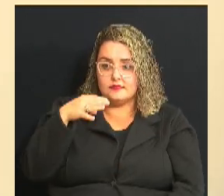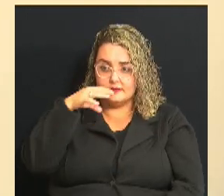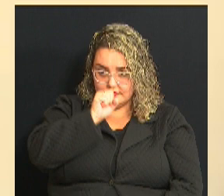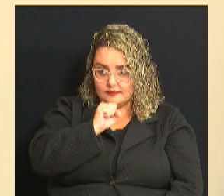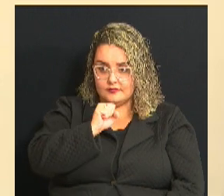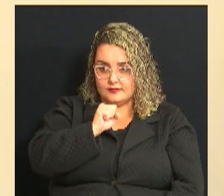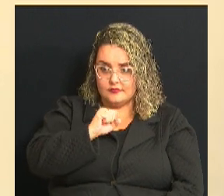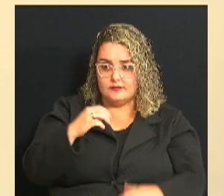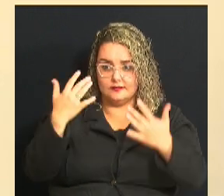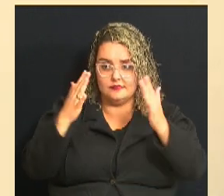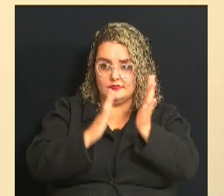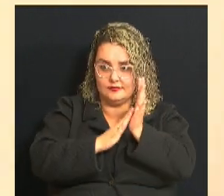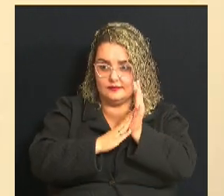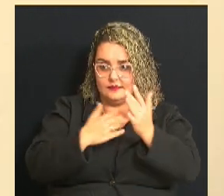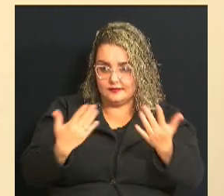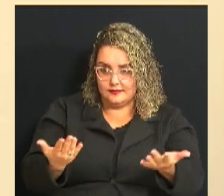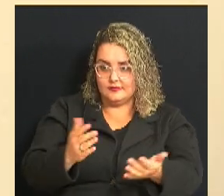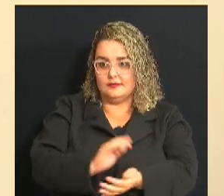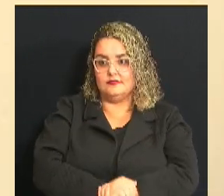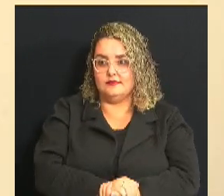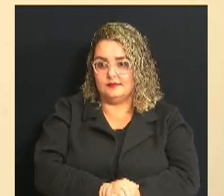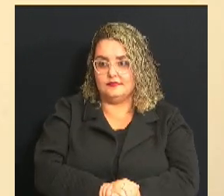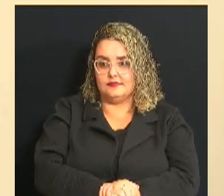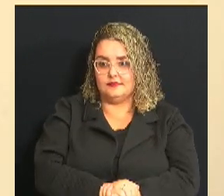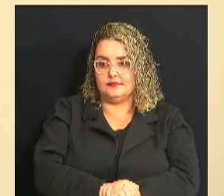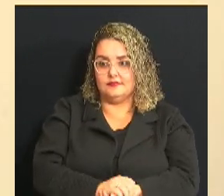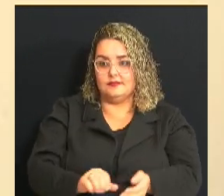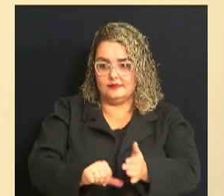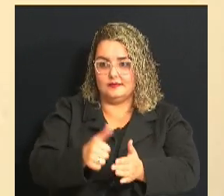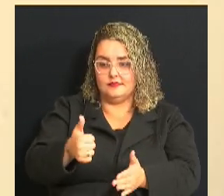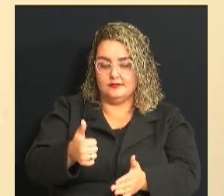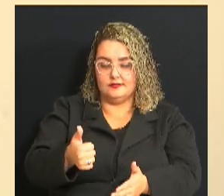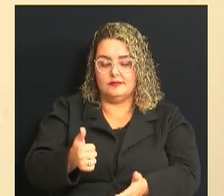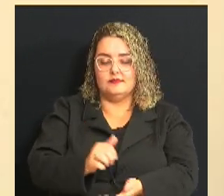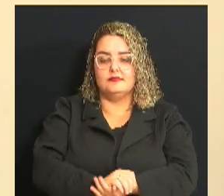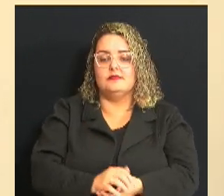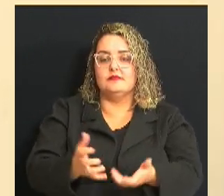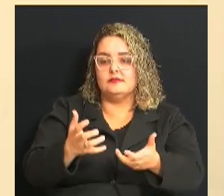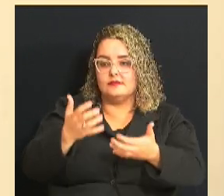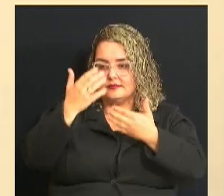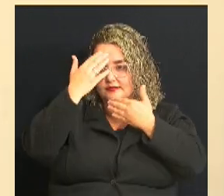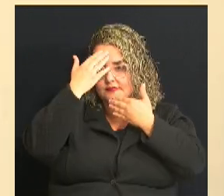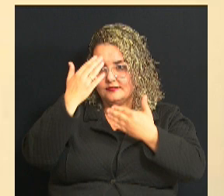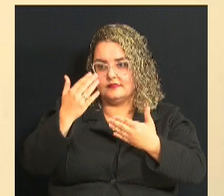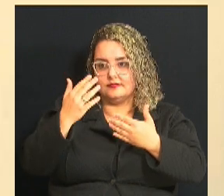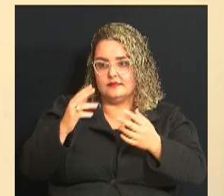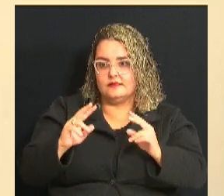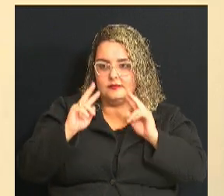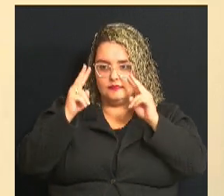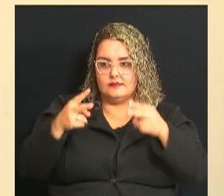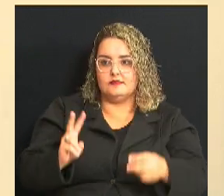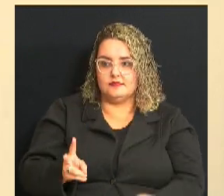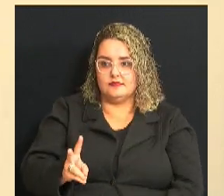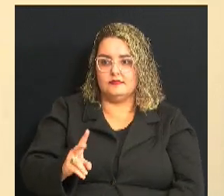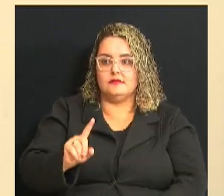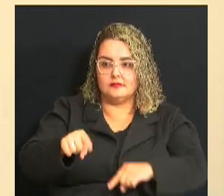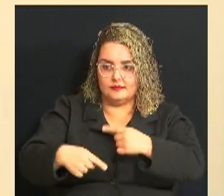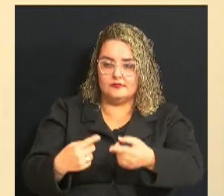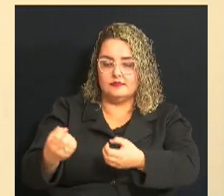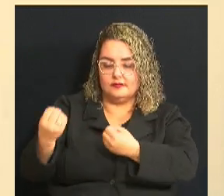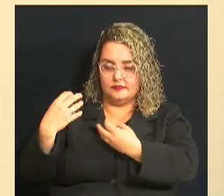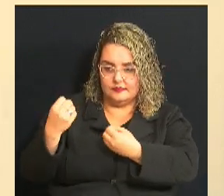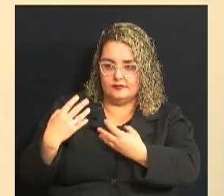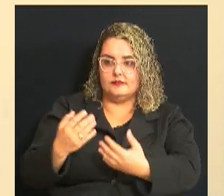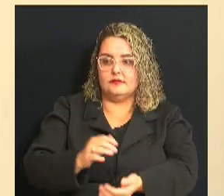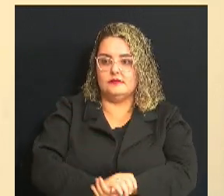ser aplaudido. Então, primeiramente, eu queria agradecer e reconhecer sempre. Também outro ensinamento que eu recebi na